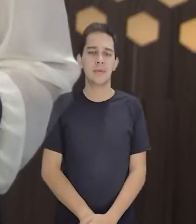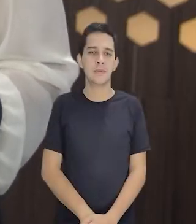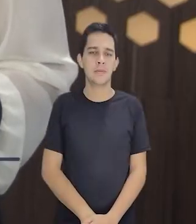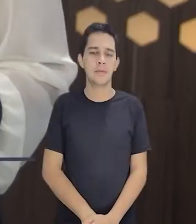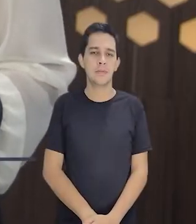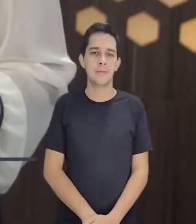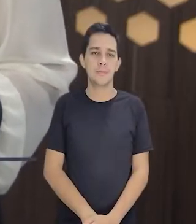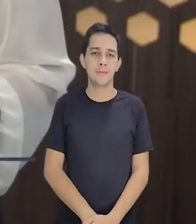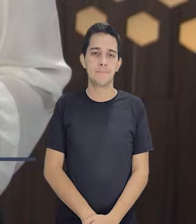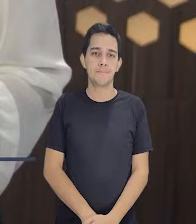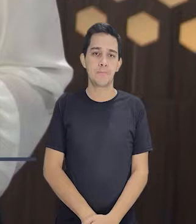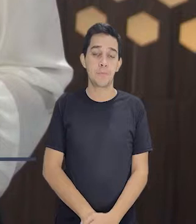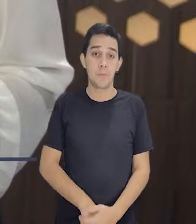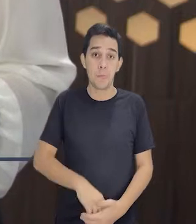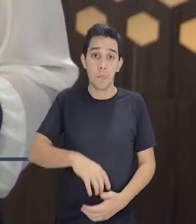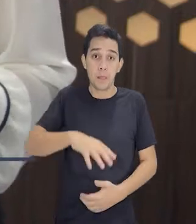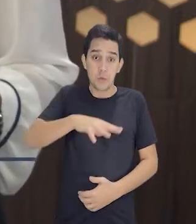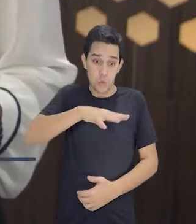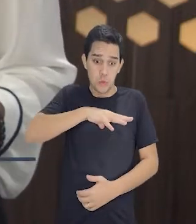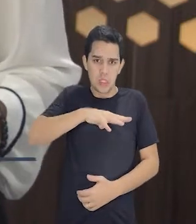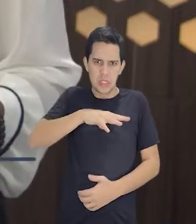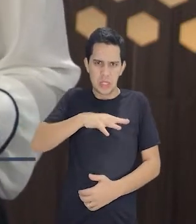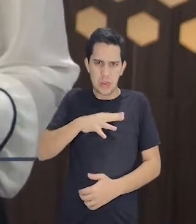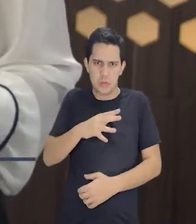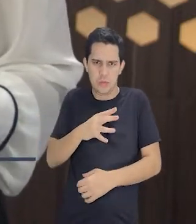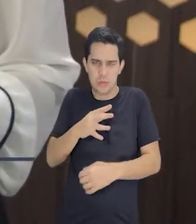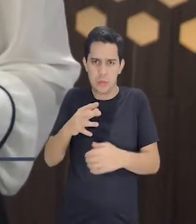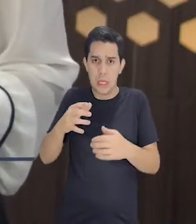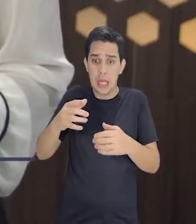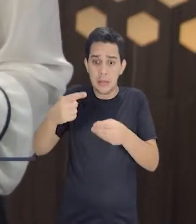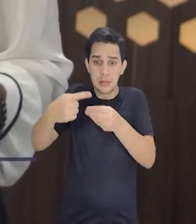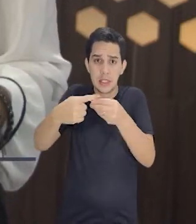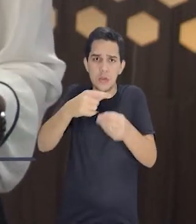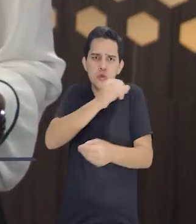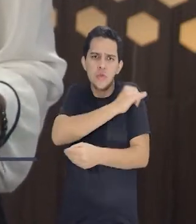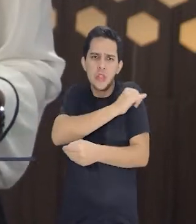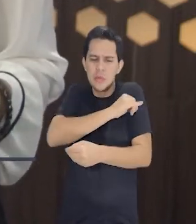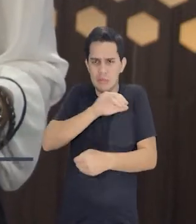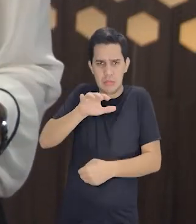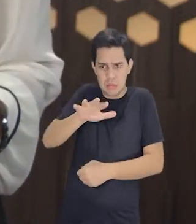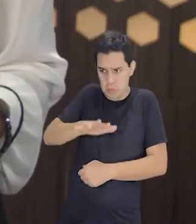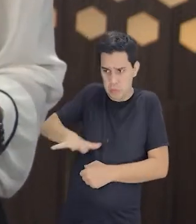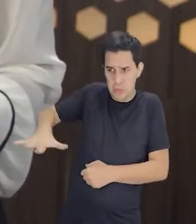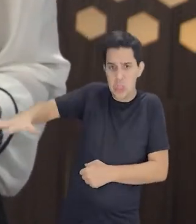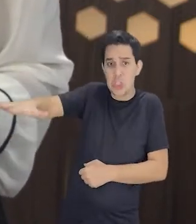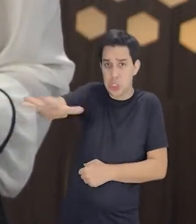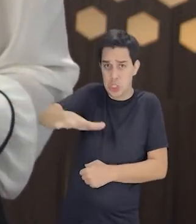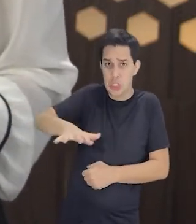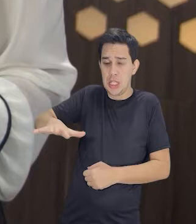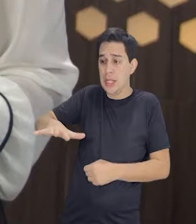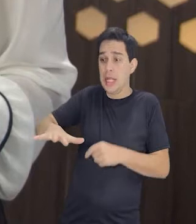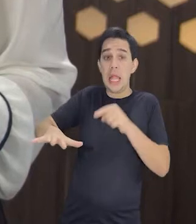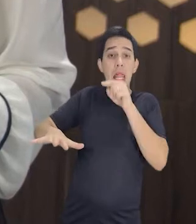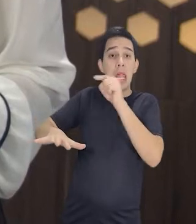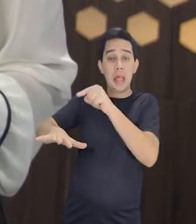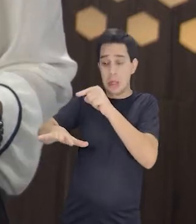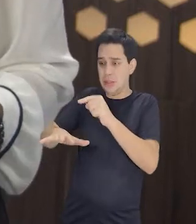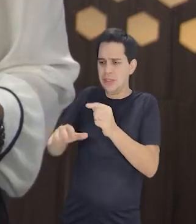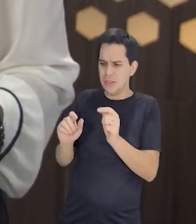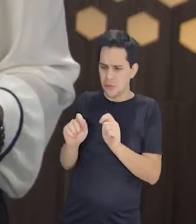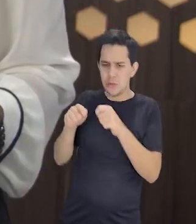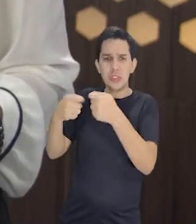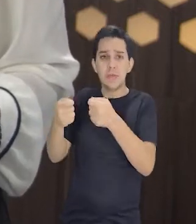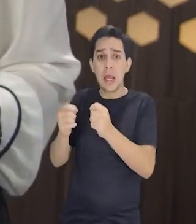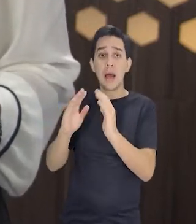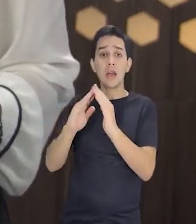No centro-sul do estado do Rio de Janeiro, os membros do Parquê Fluminense têm atuado para garantir o retorno às aulas presenciais.